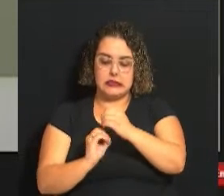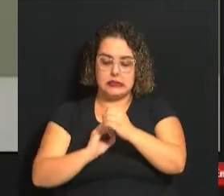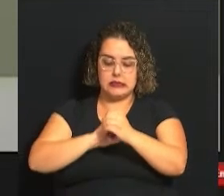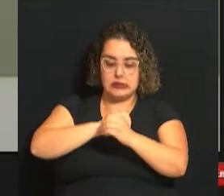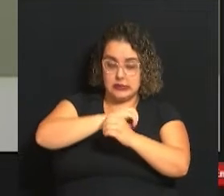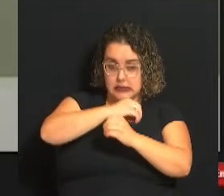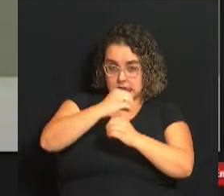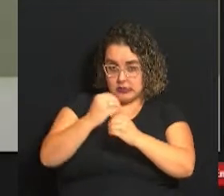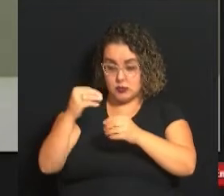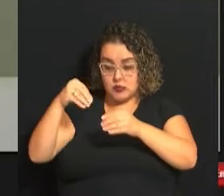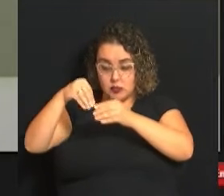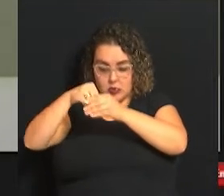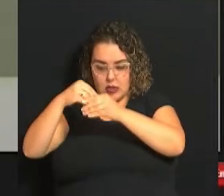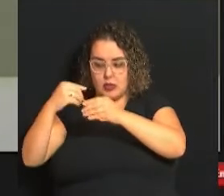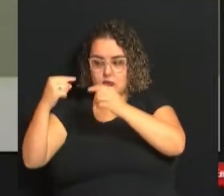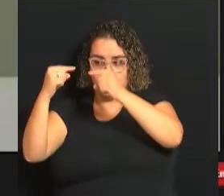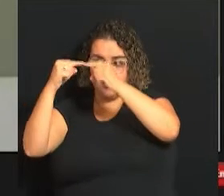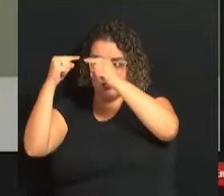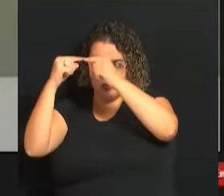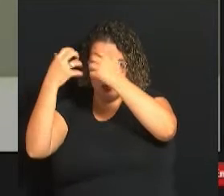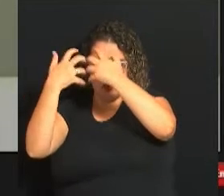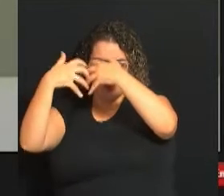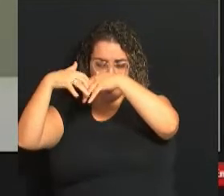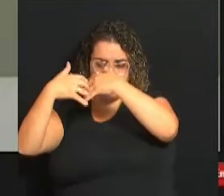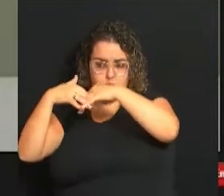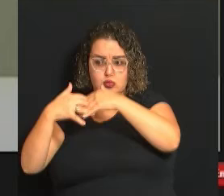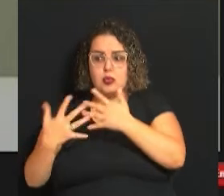cérebro e que, numa determinada